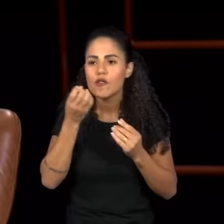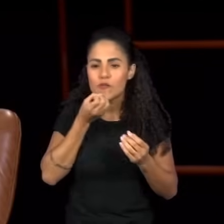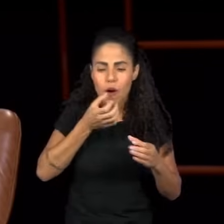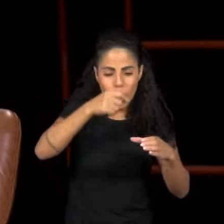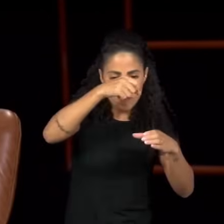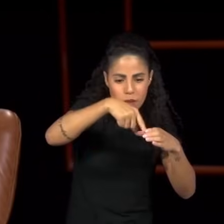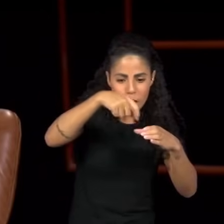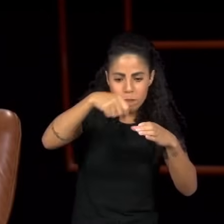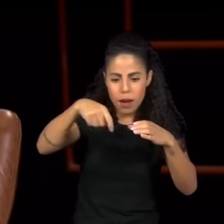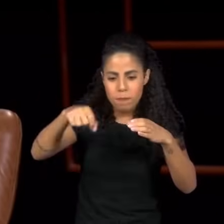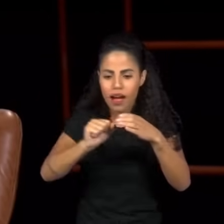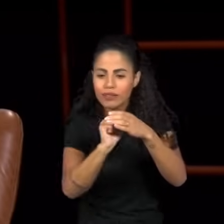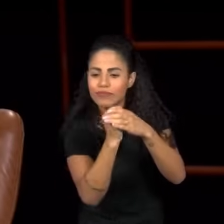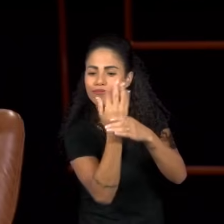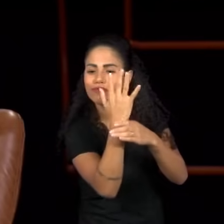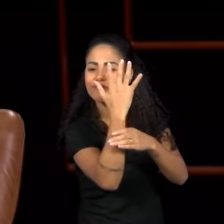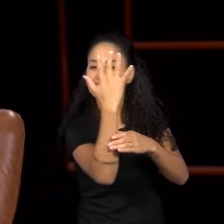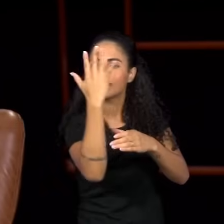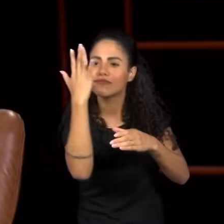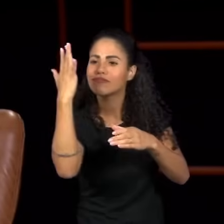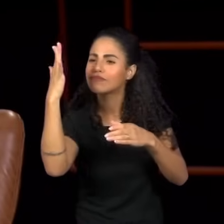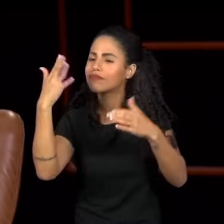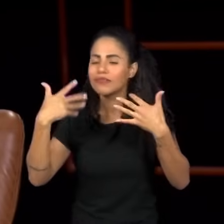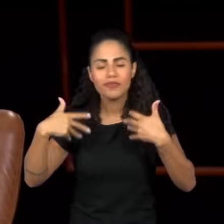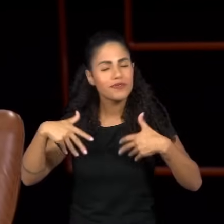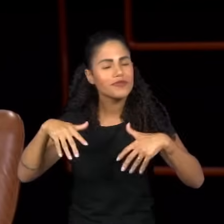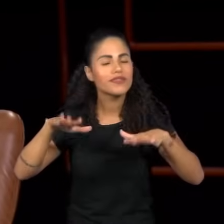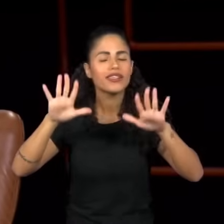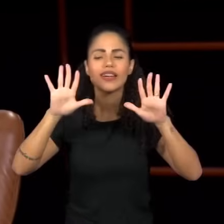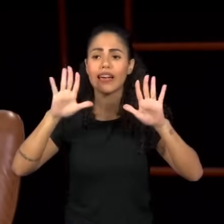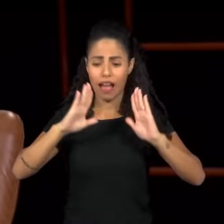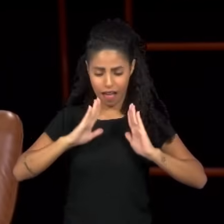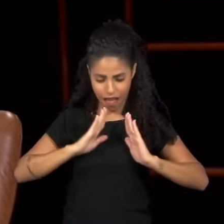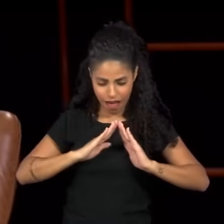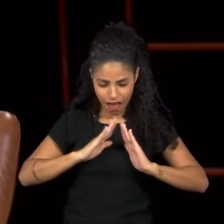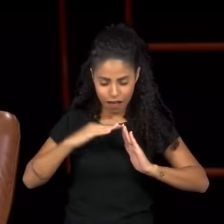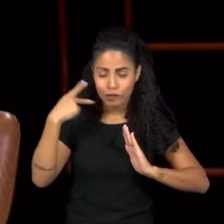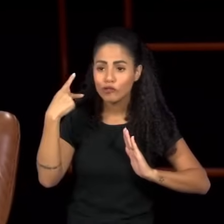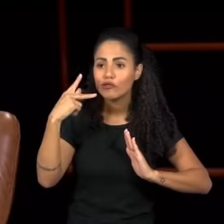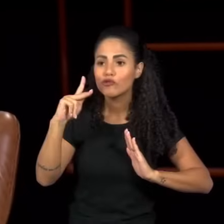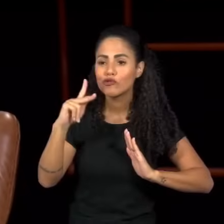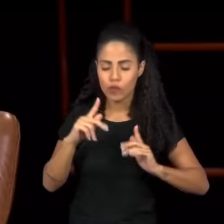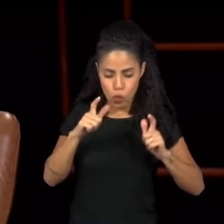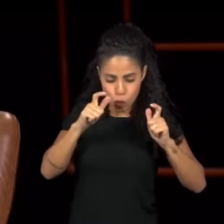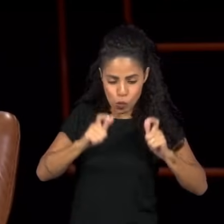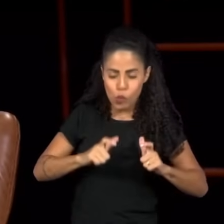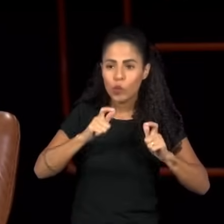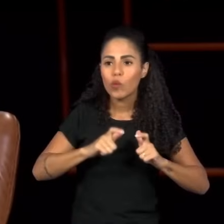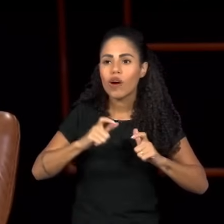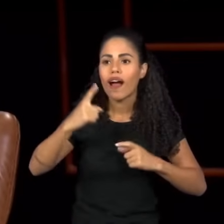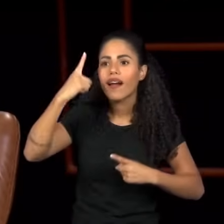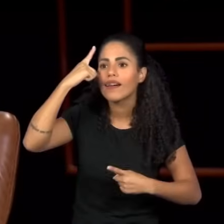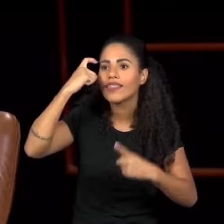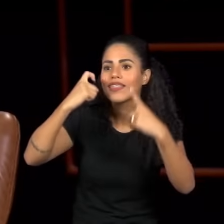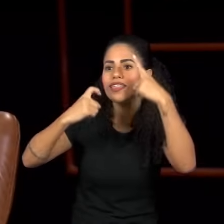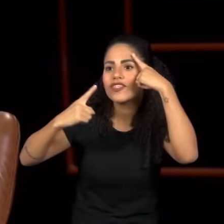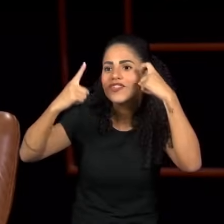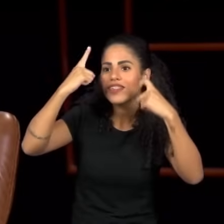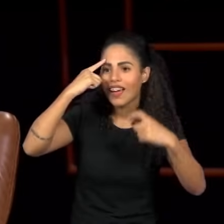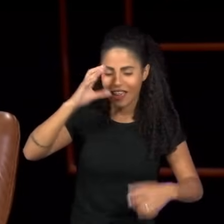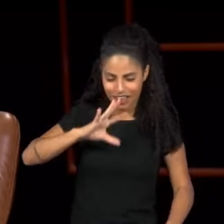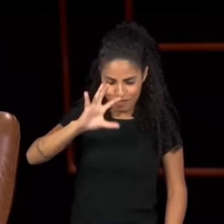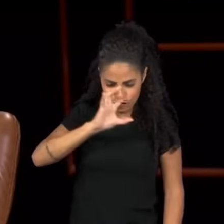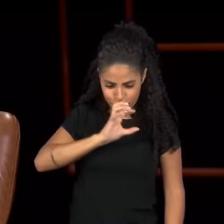cultiva, planta, enfim. Faz da tua casa um local criativo de amor.